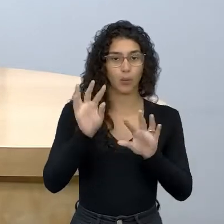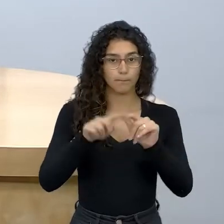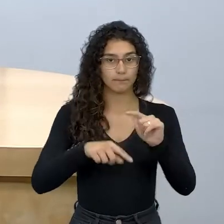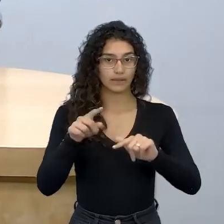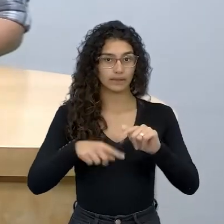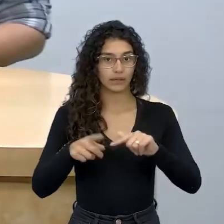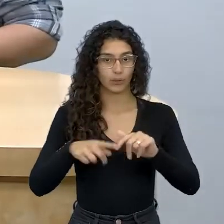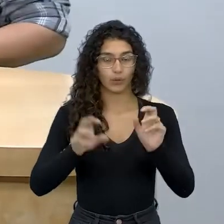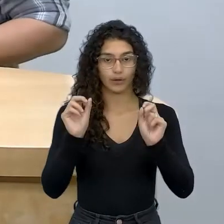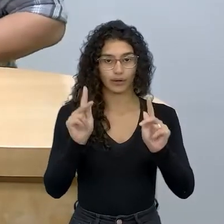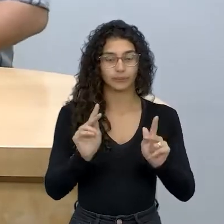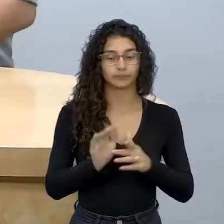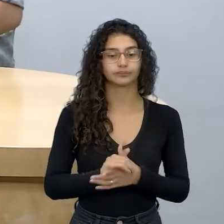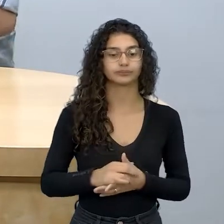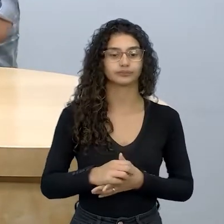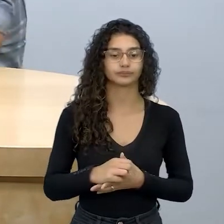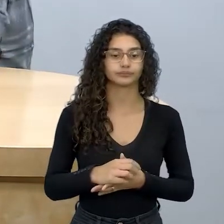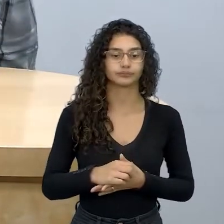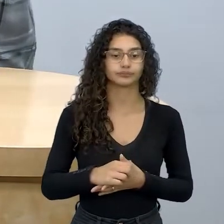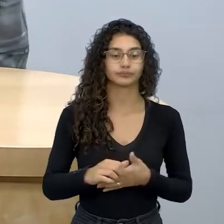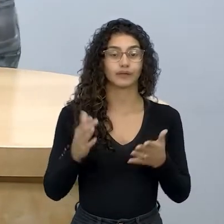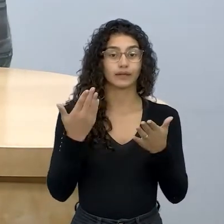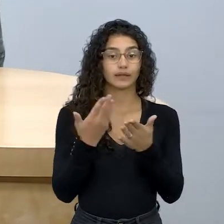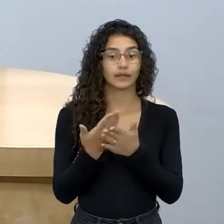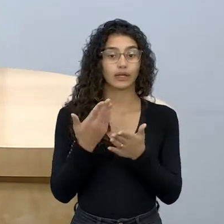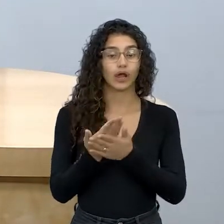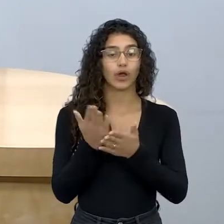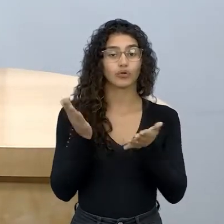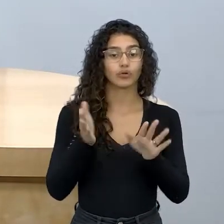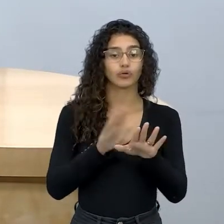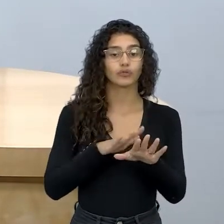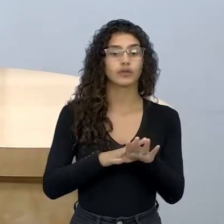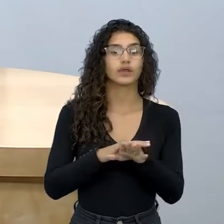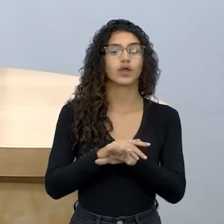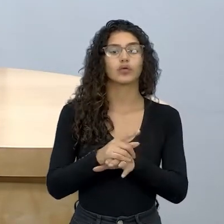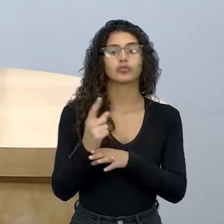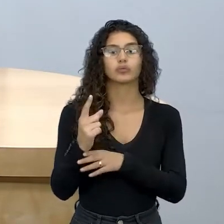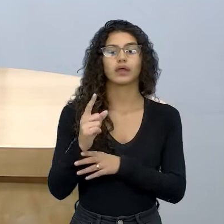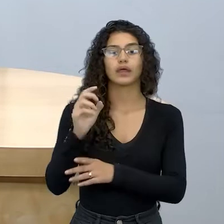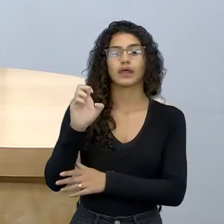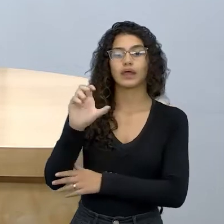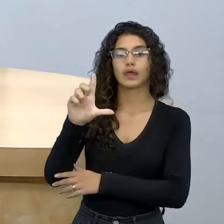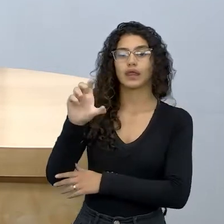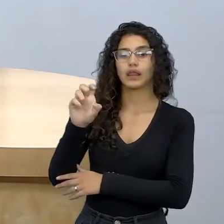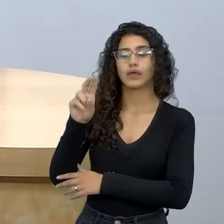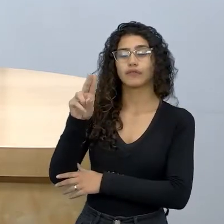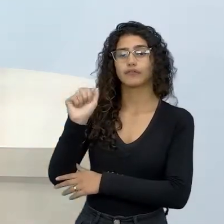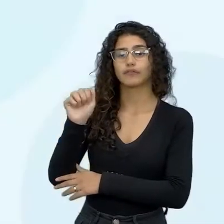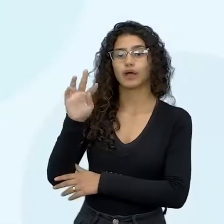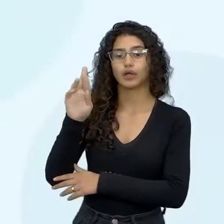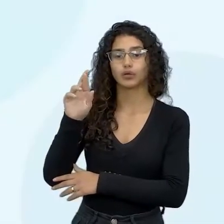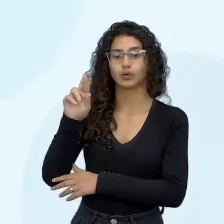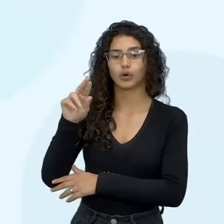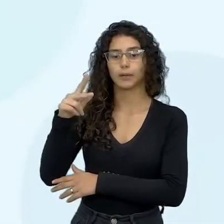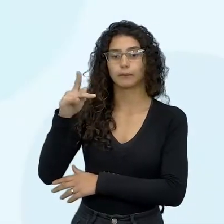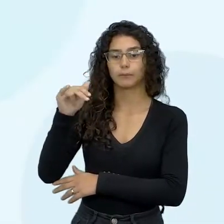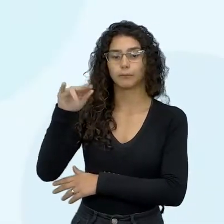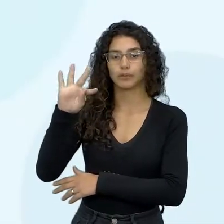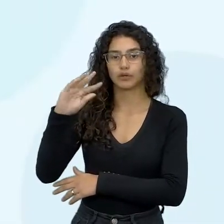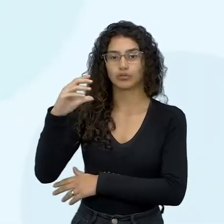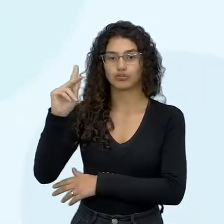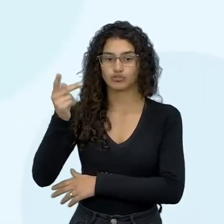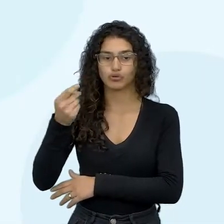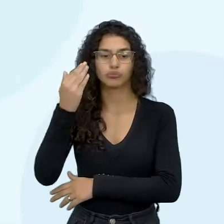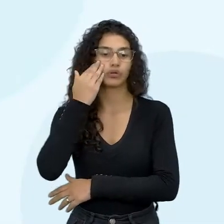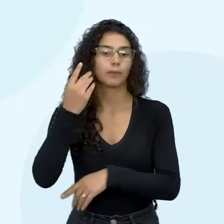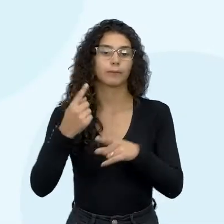bem? Então vamos lá. Na aula de hoje vamos fazer uma coisa chamada Elevator Pitch, tá? Não sei por